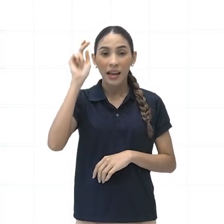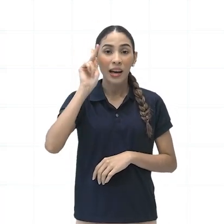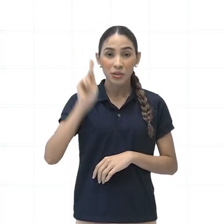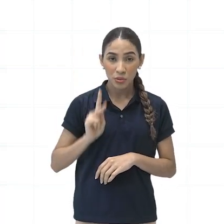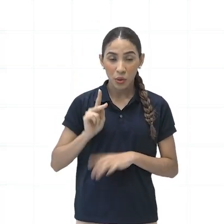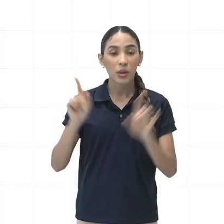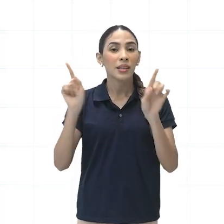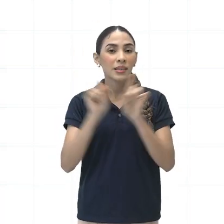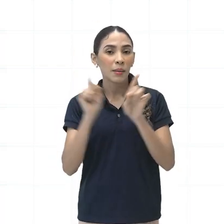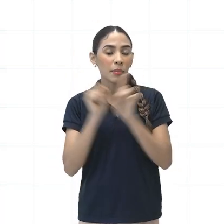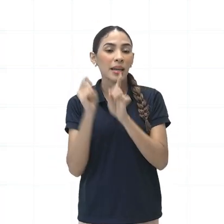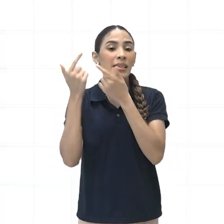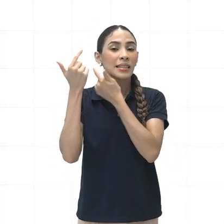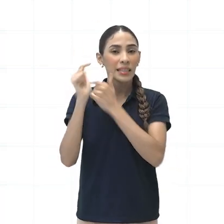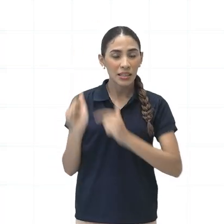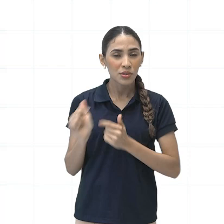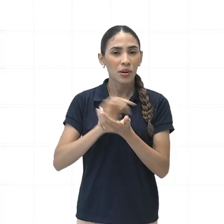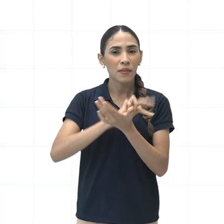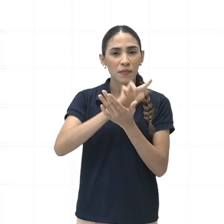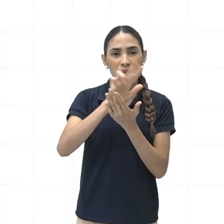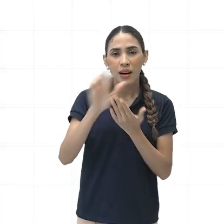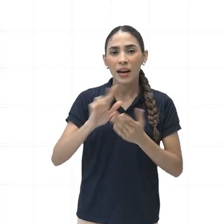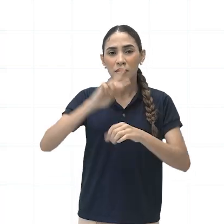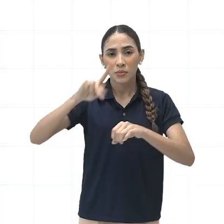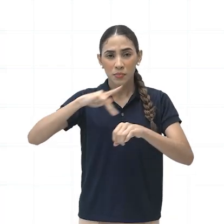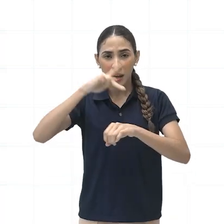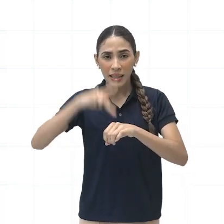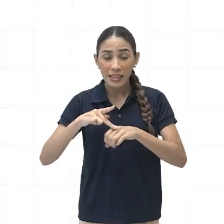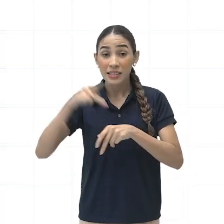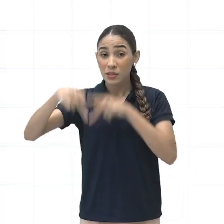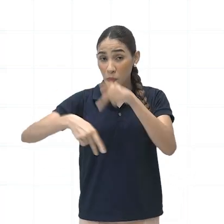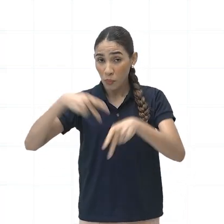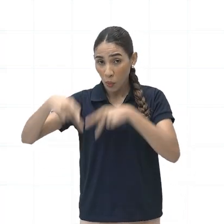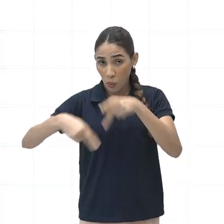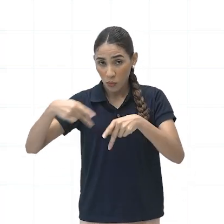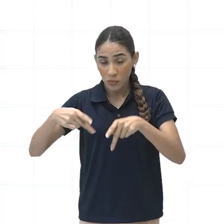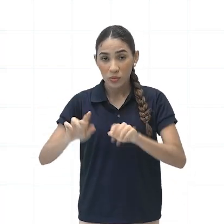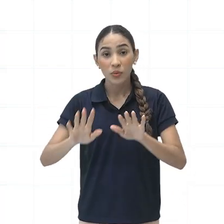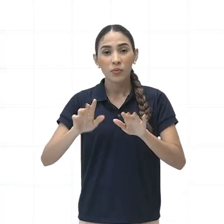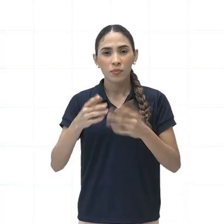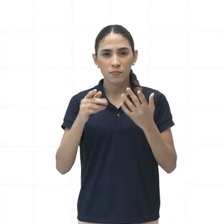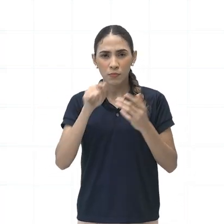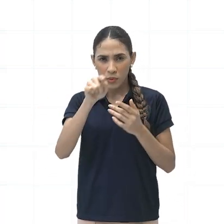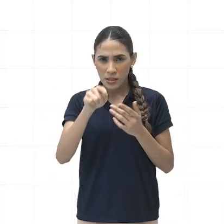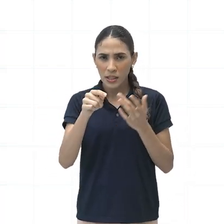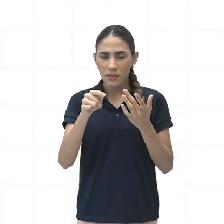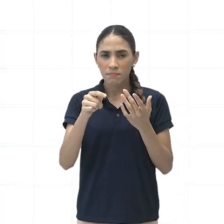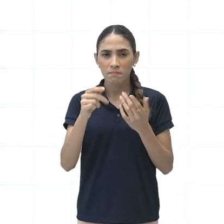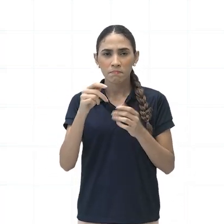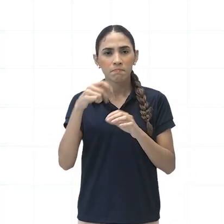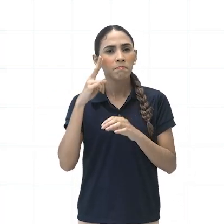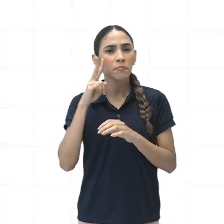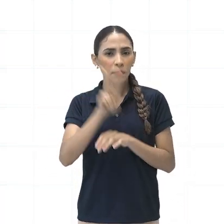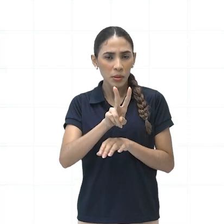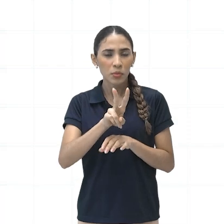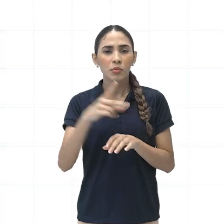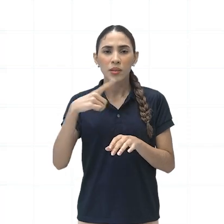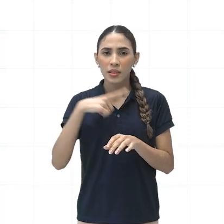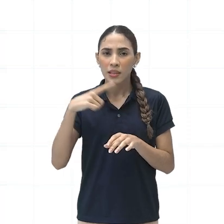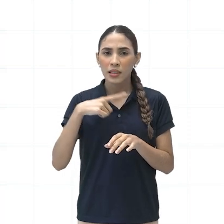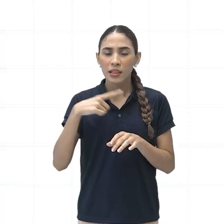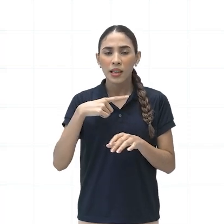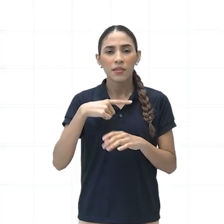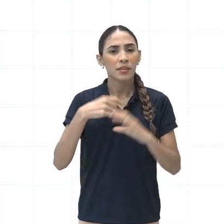e tradições de várias nações. Vocês viram aí que eu apresentei lutas de origem chinesa,